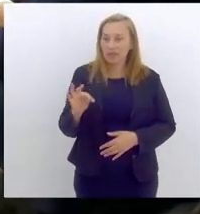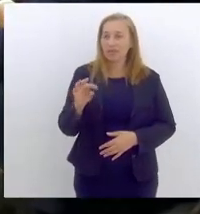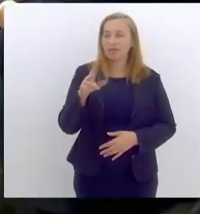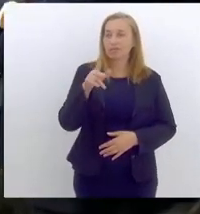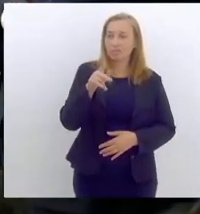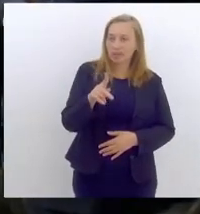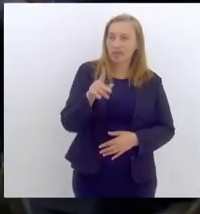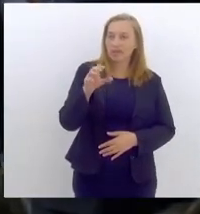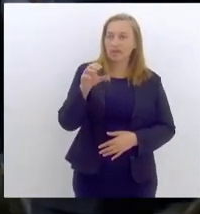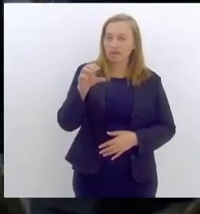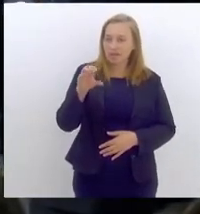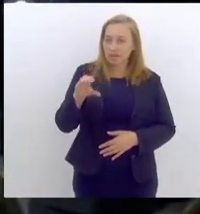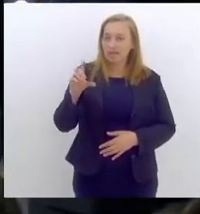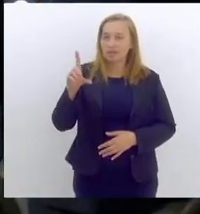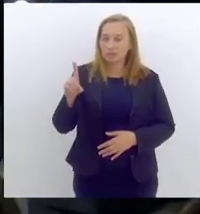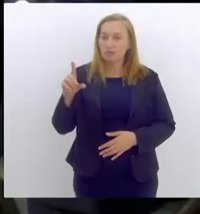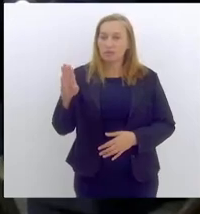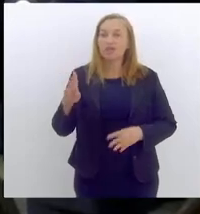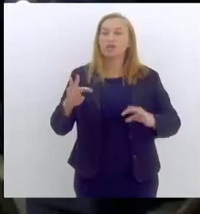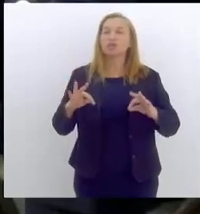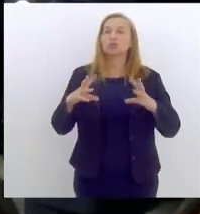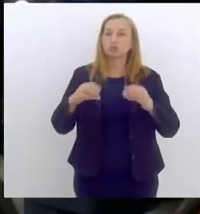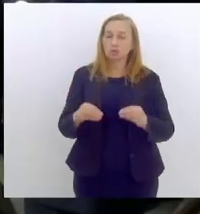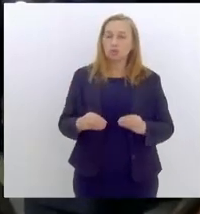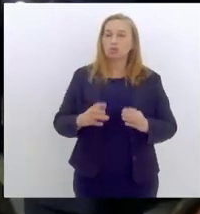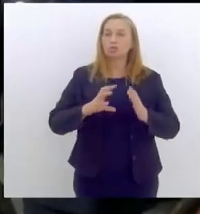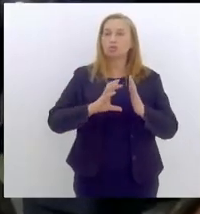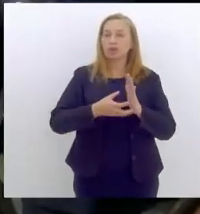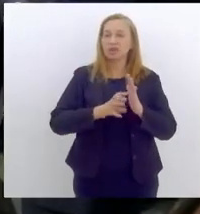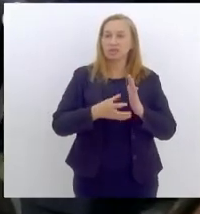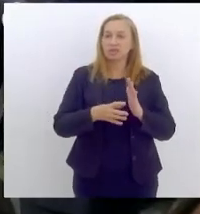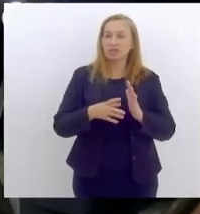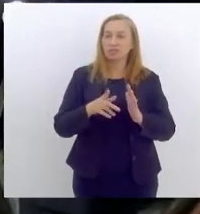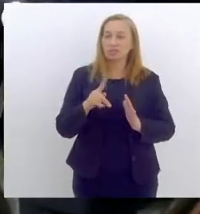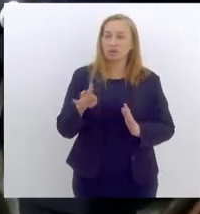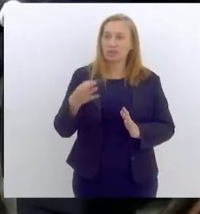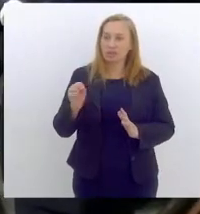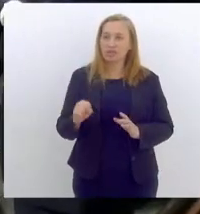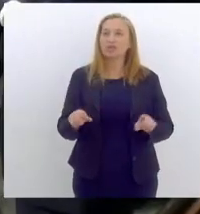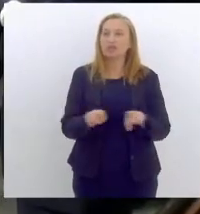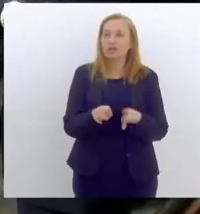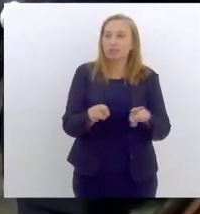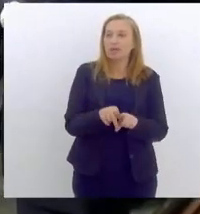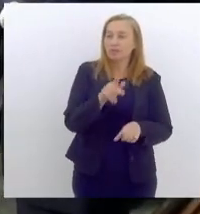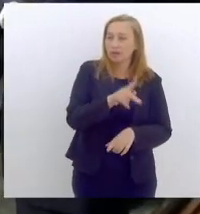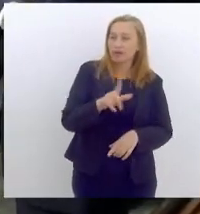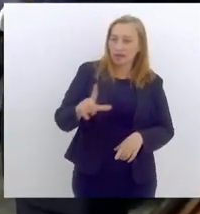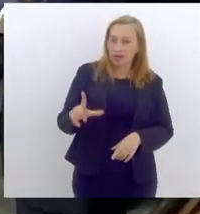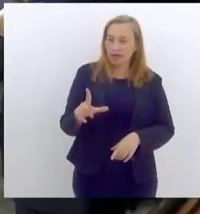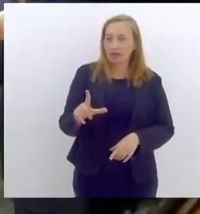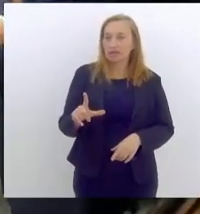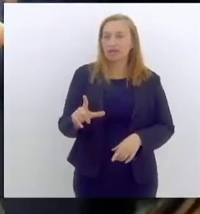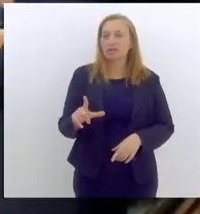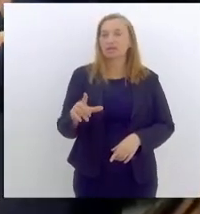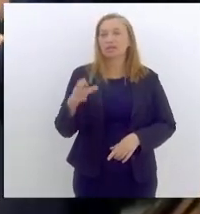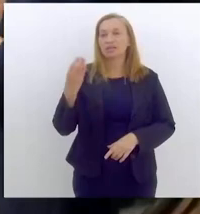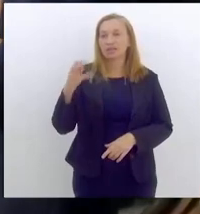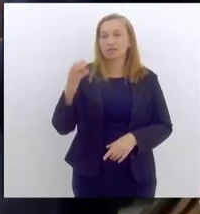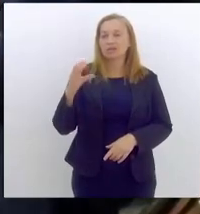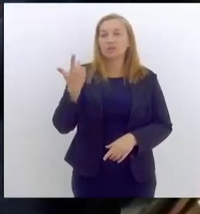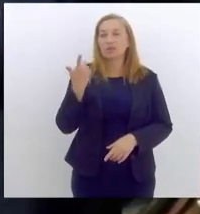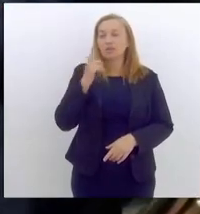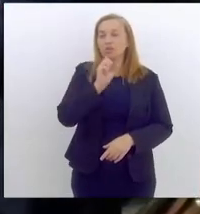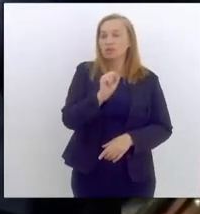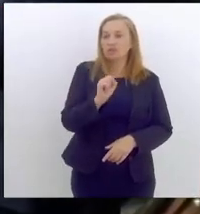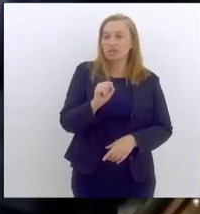partidos progressistas todos, o PP, o Solidariedade e até o PL, nessa unidade de Niterói, nós conseguimos